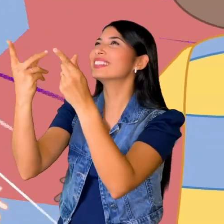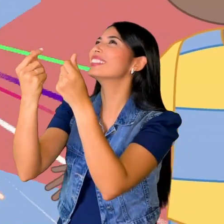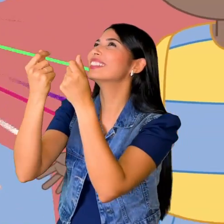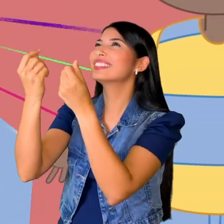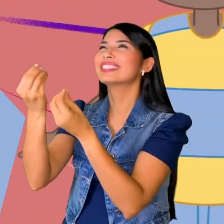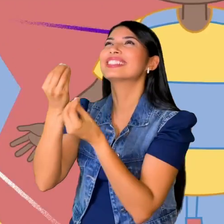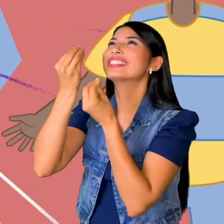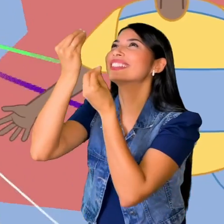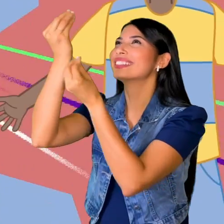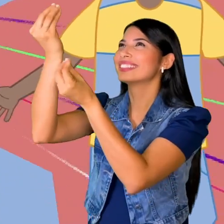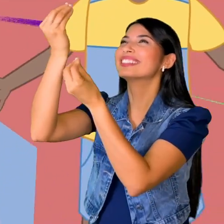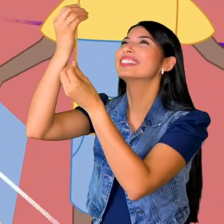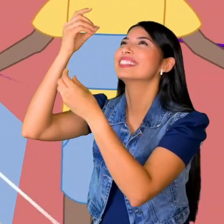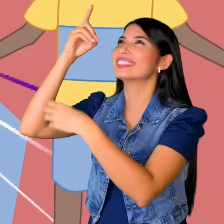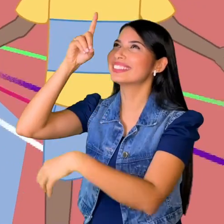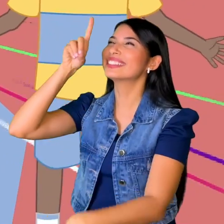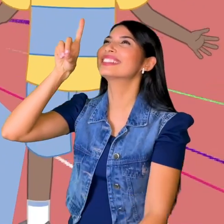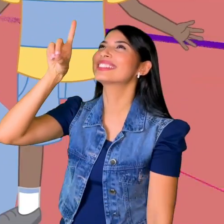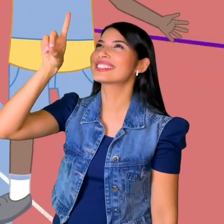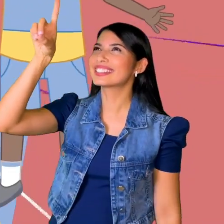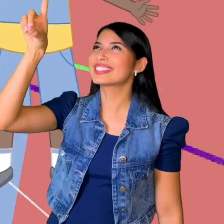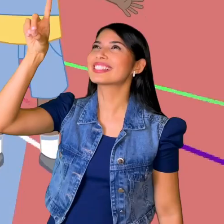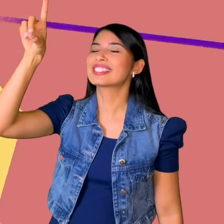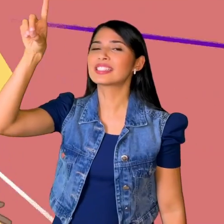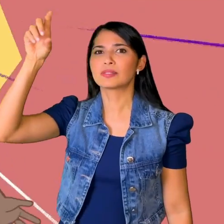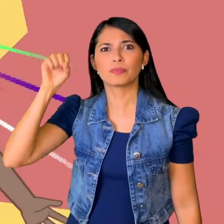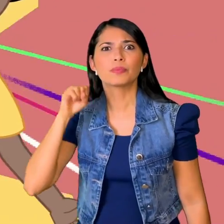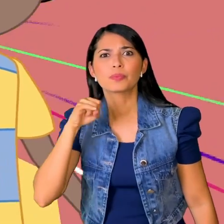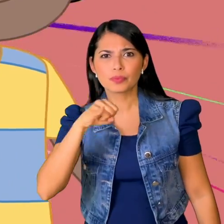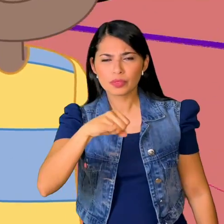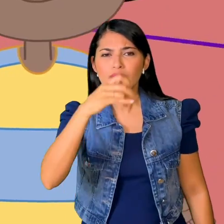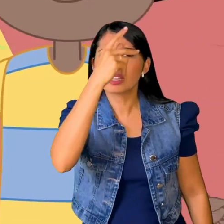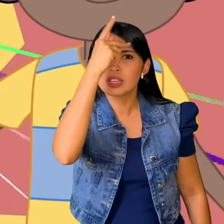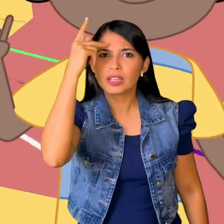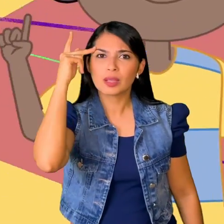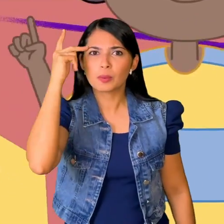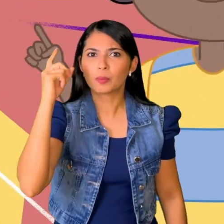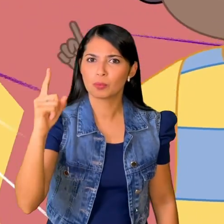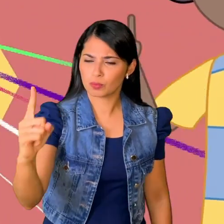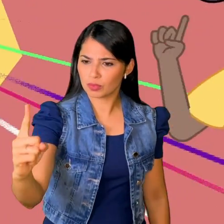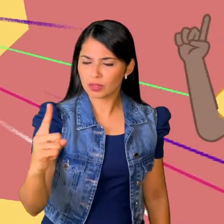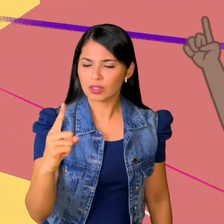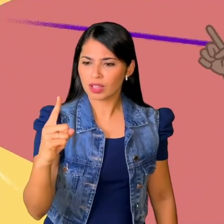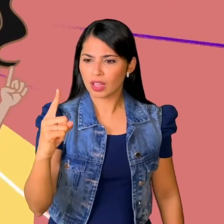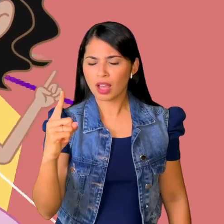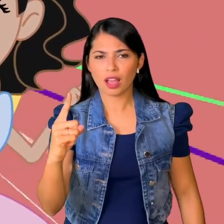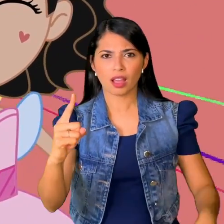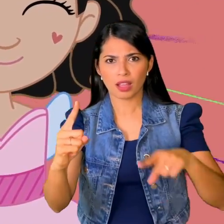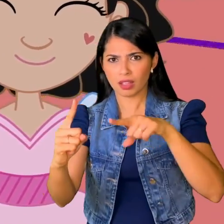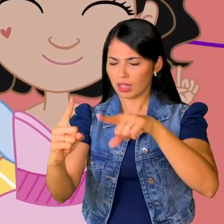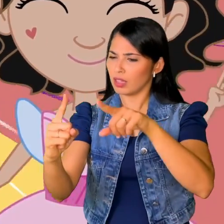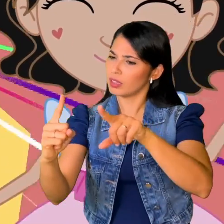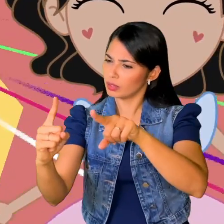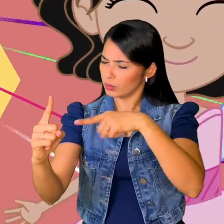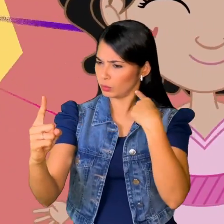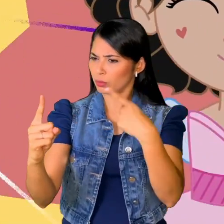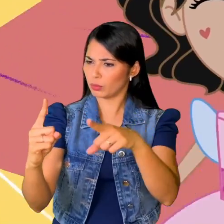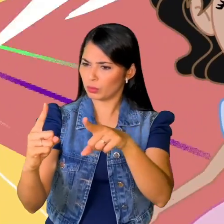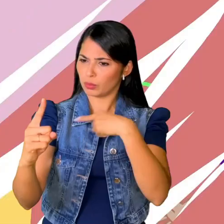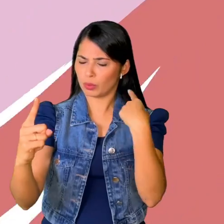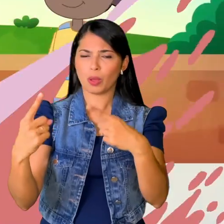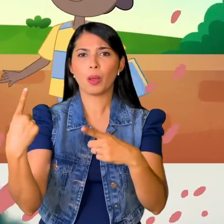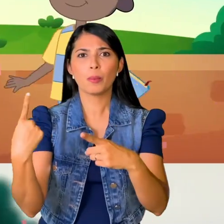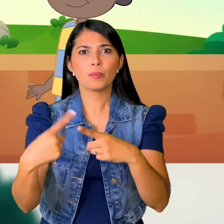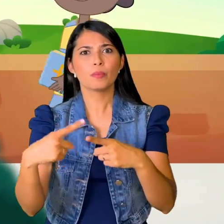a Ele Não vou me importar Se alguém me